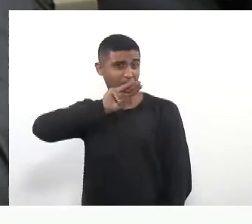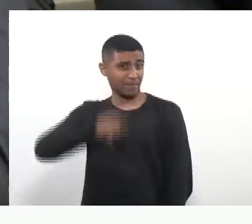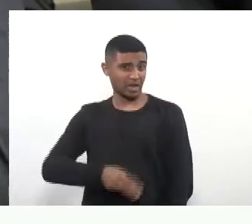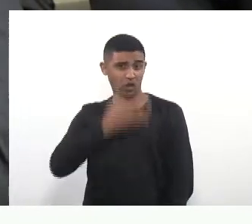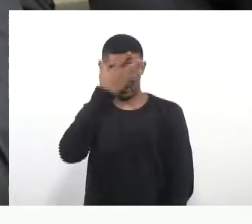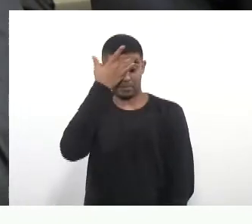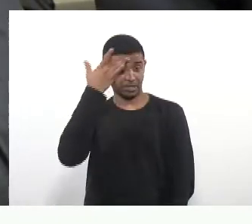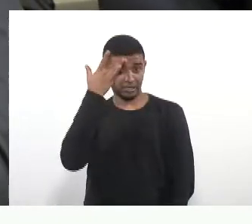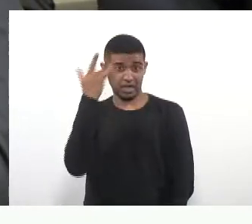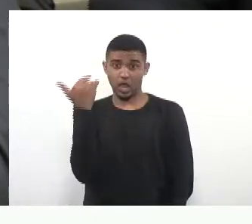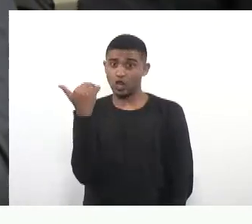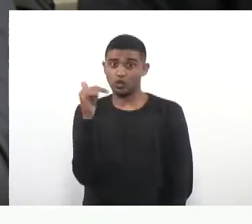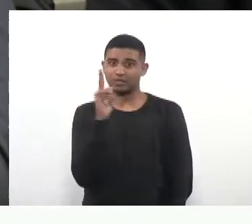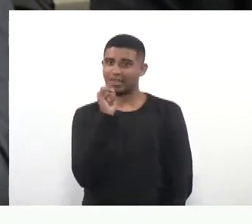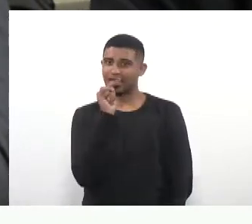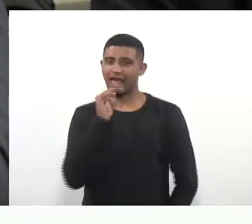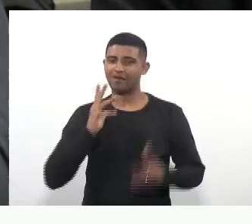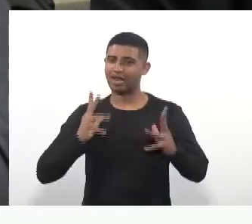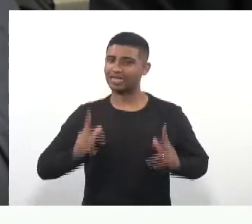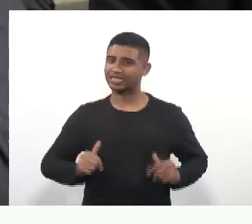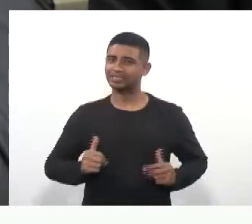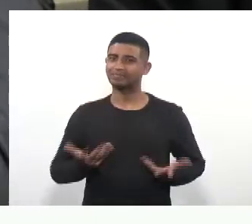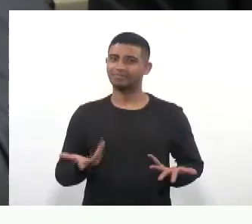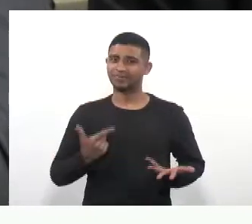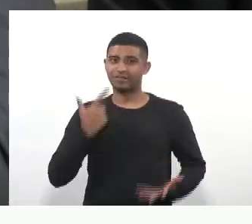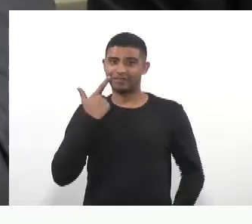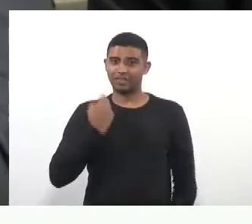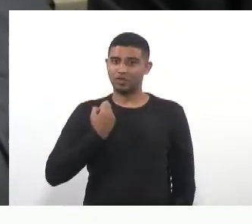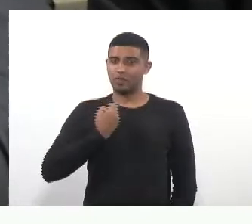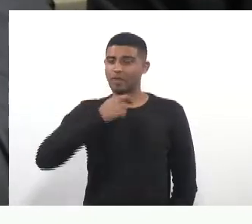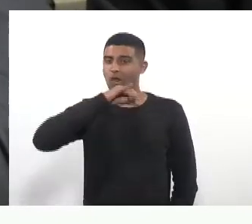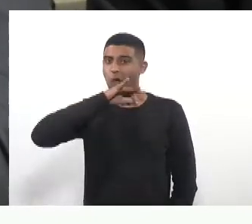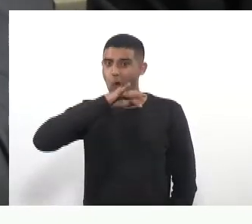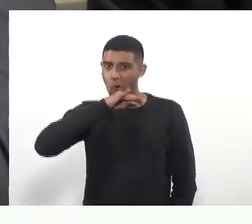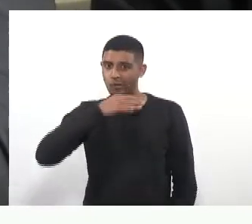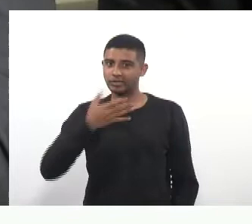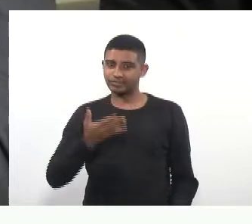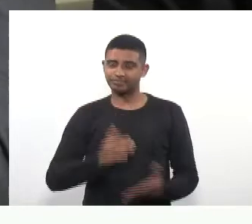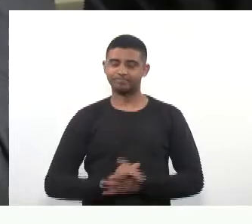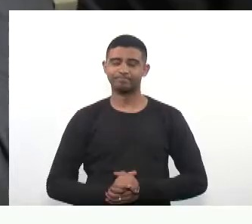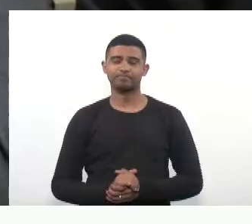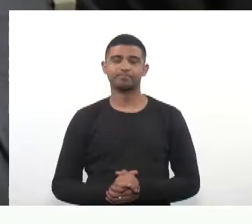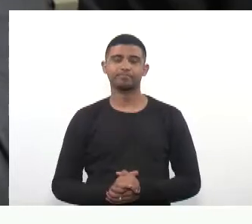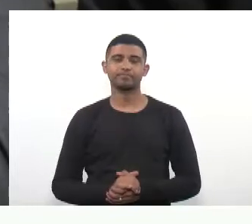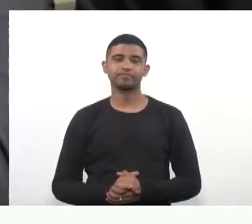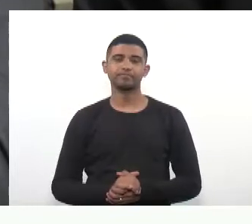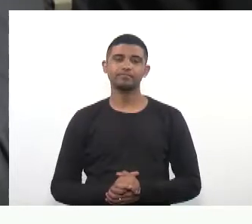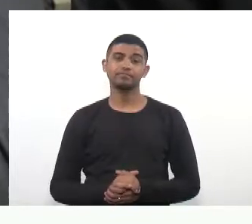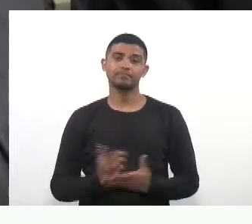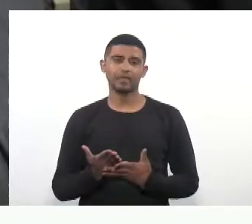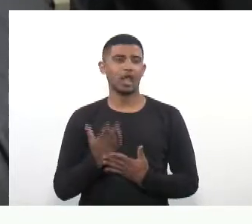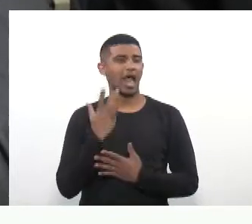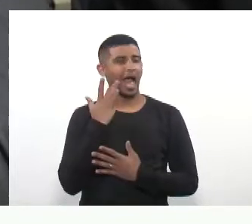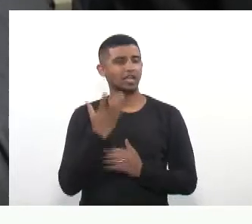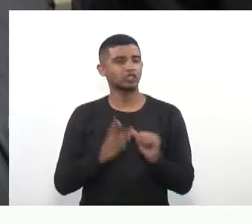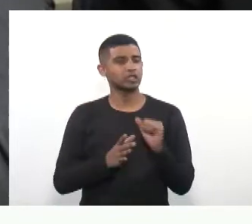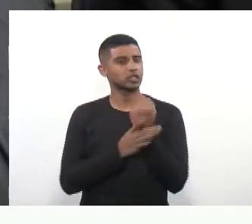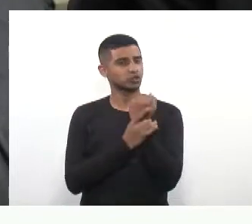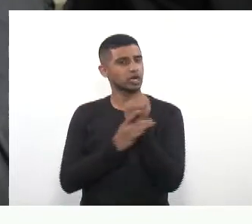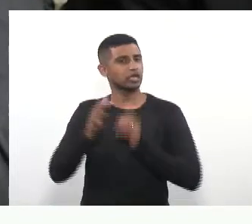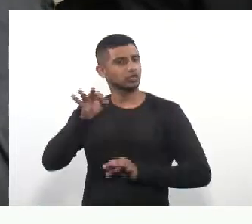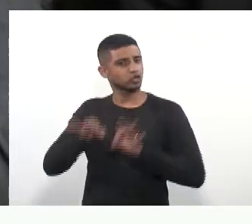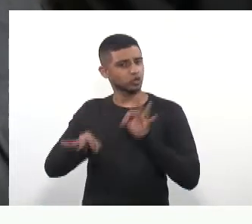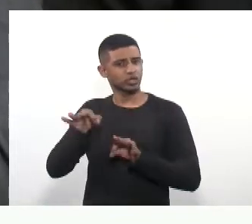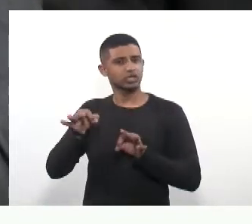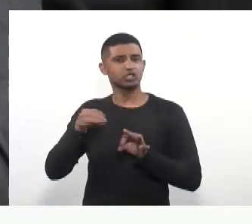que não têm acesso à água tratada, isso é um número muito ruim. E eu acho que essa segurança jurídica que esses